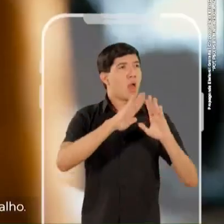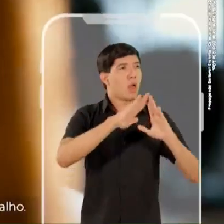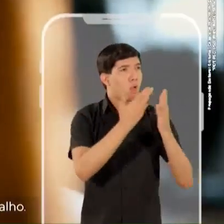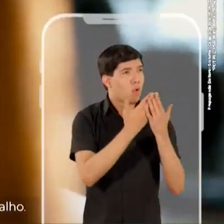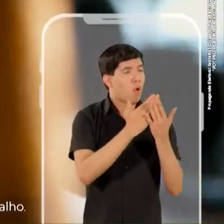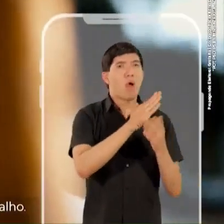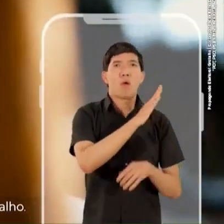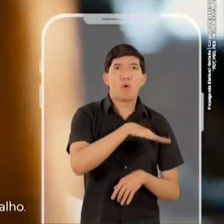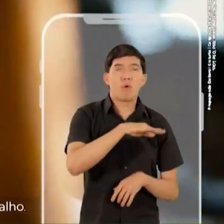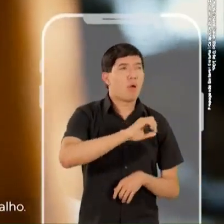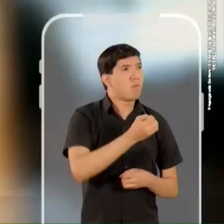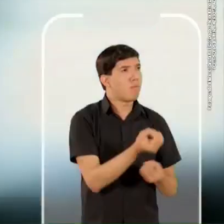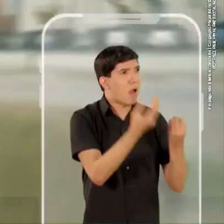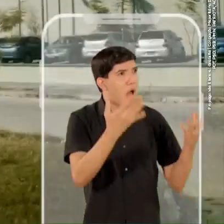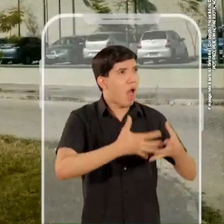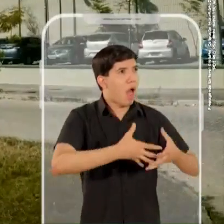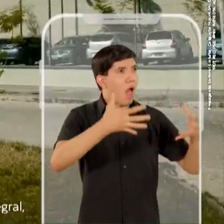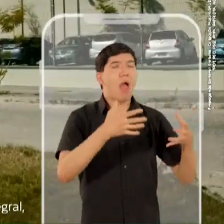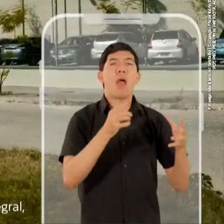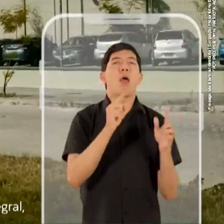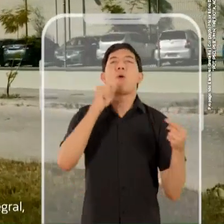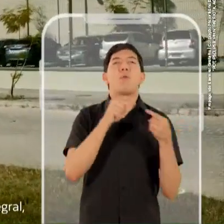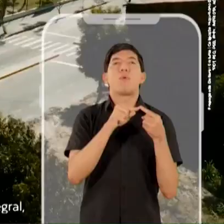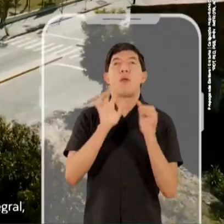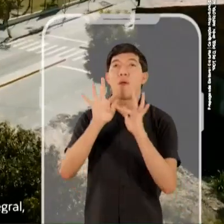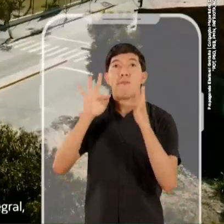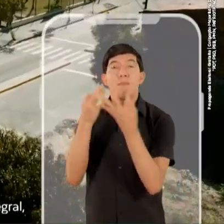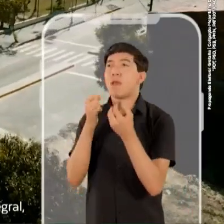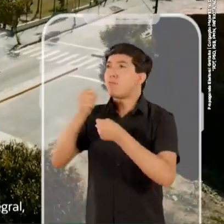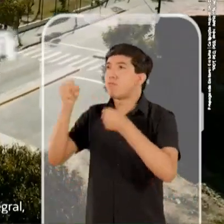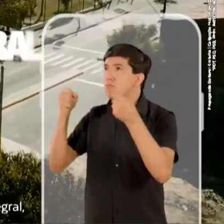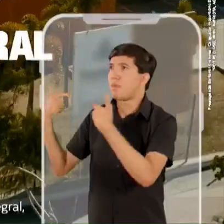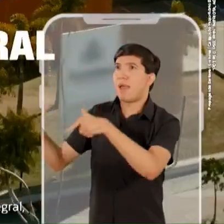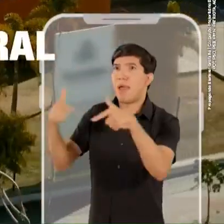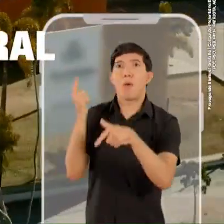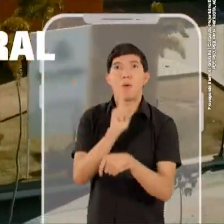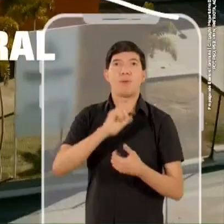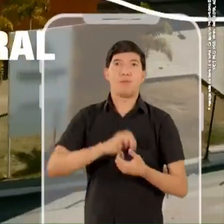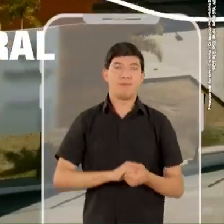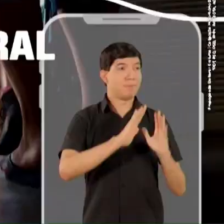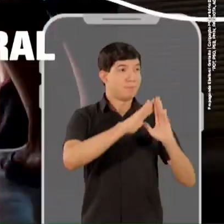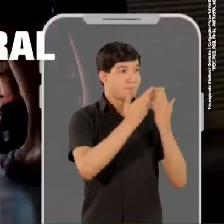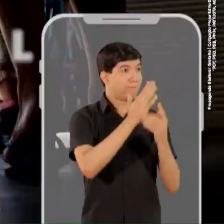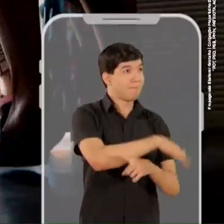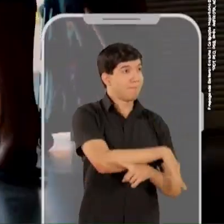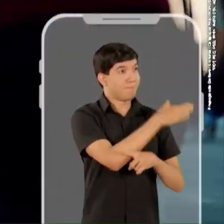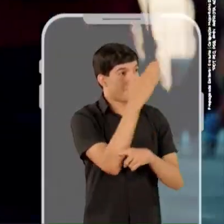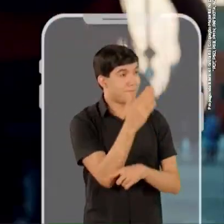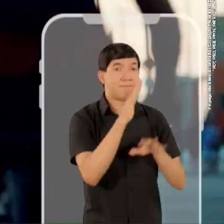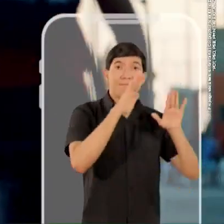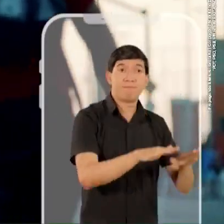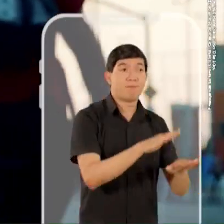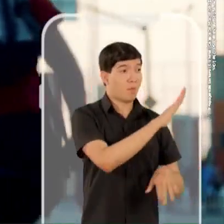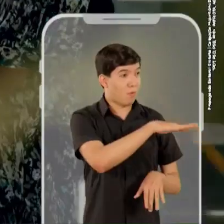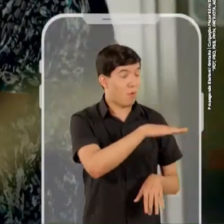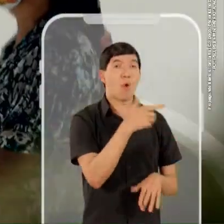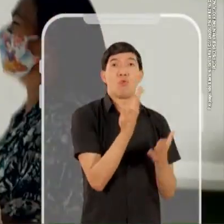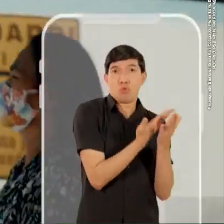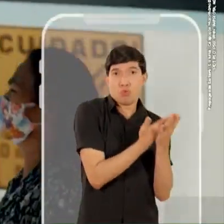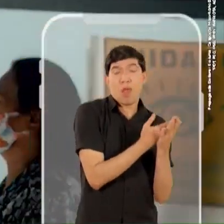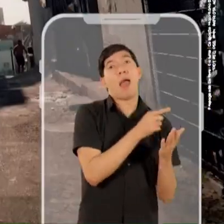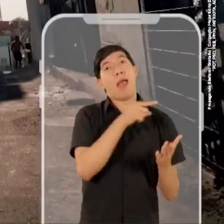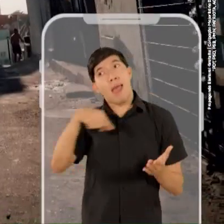as mães poderem voltar ao trabalho. Quando implantou as escolas de tempo integral, foi também para que a rotina das crianças permitisse